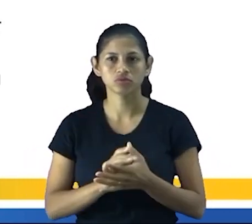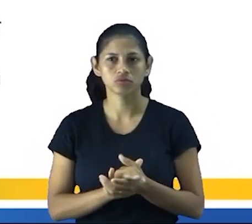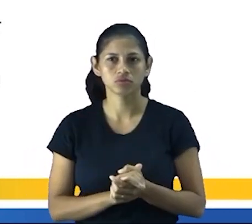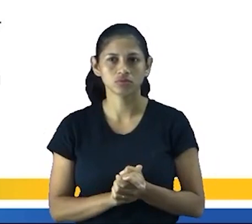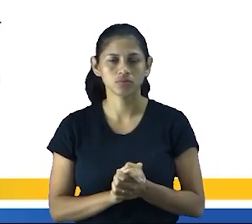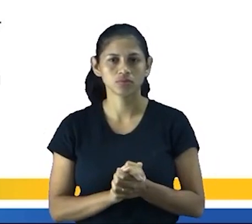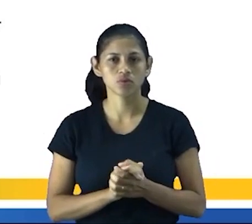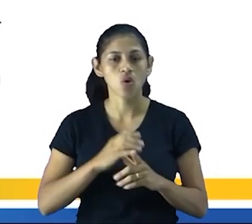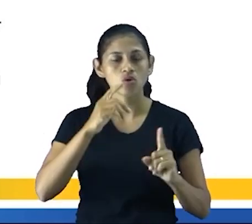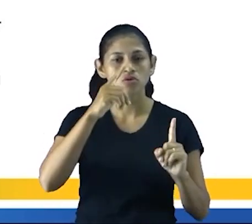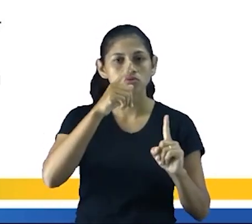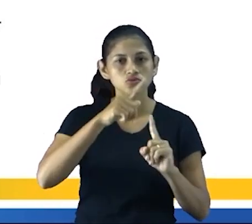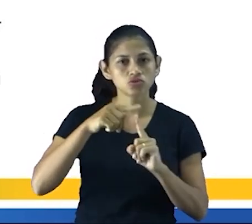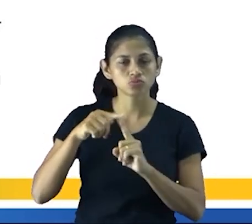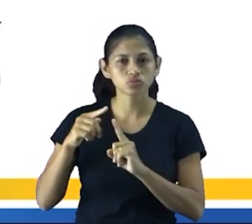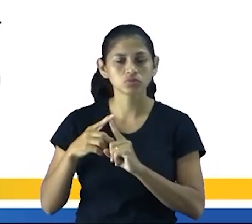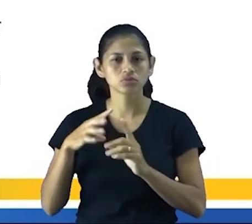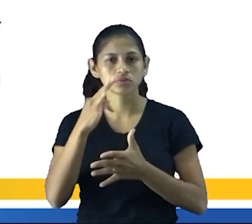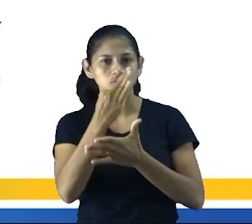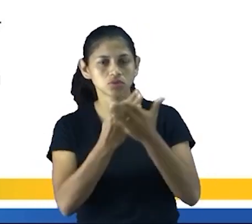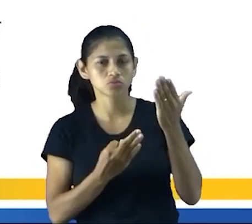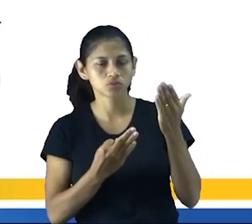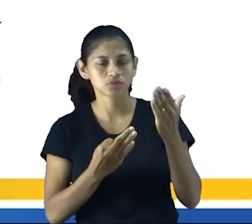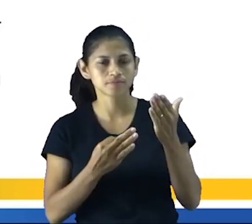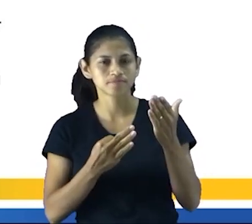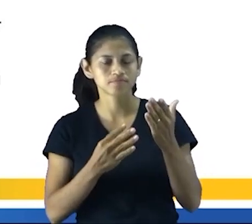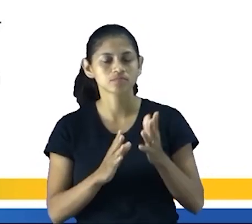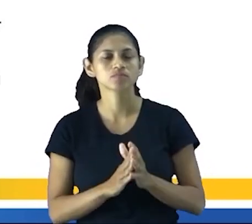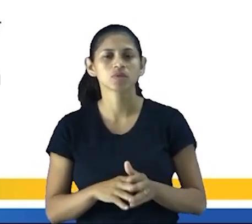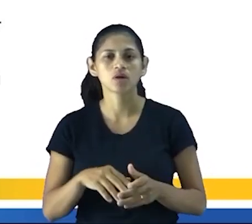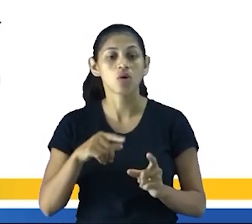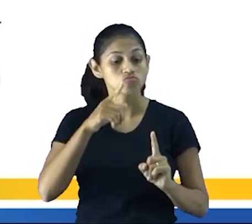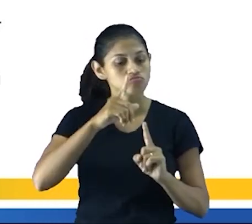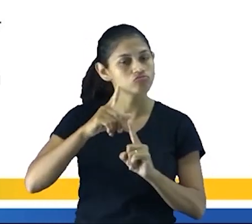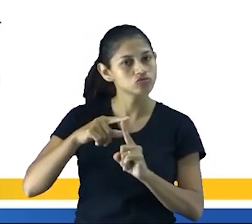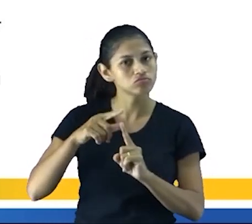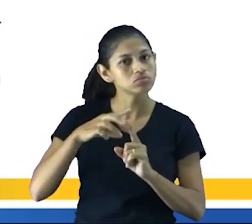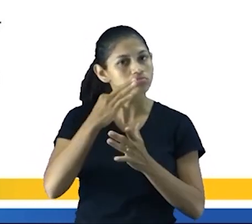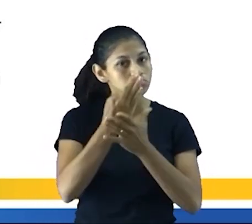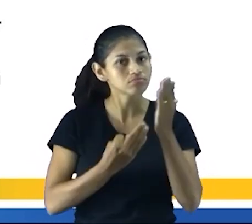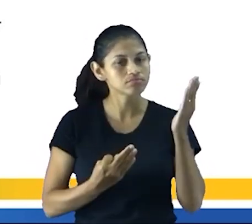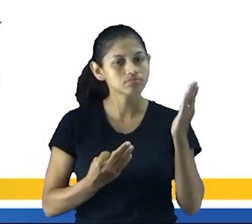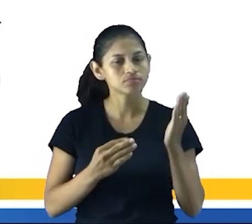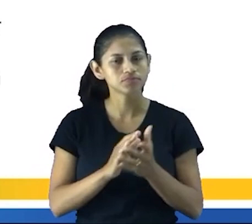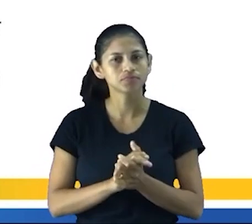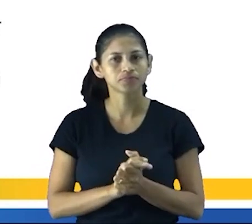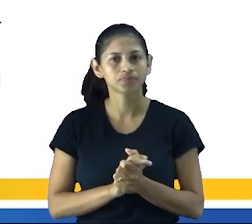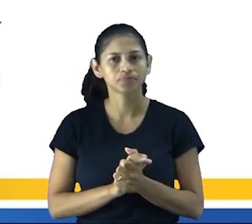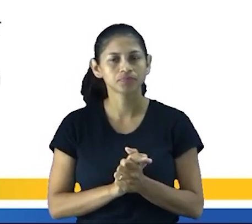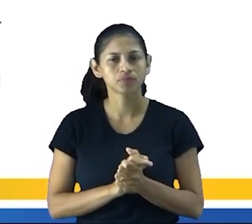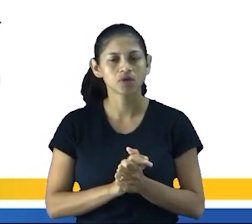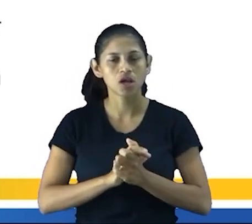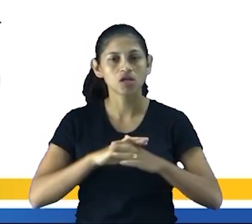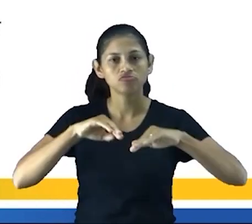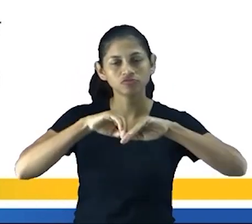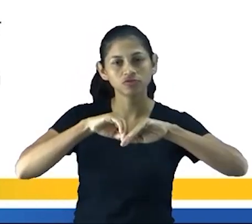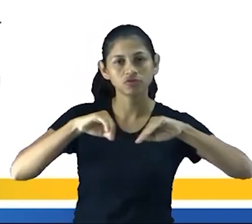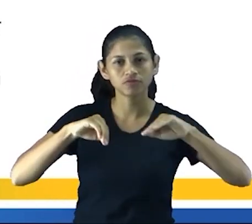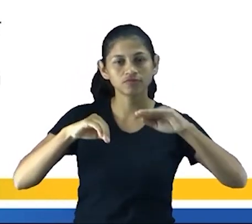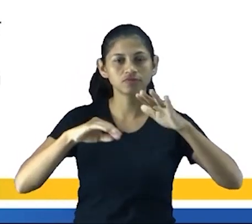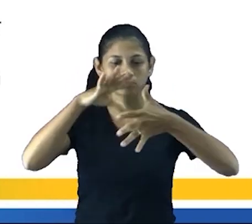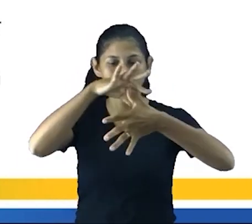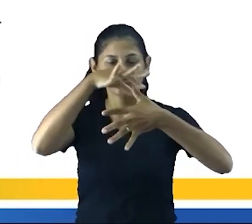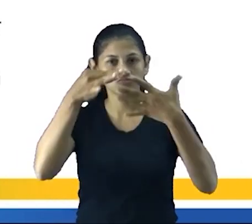Então, tipologia textual nada mais é do que tipos de textos. Então, essa tipologia ela é dividida em